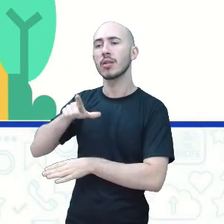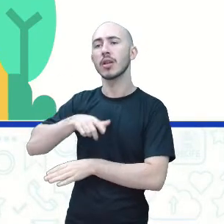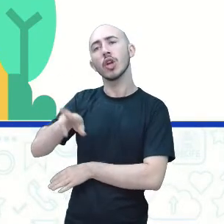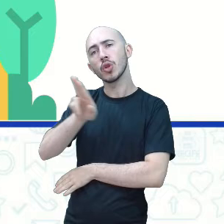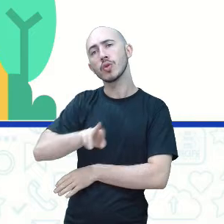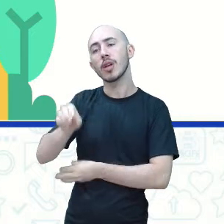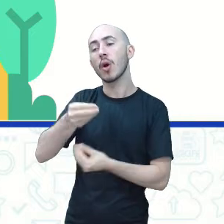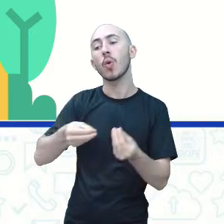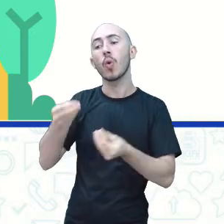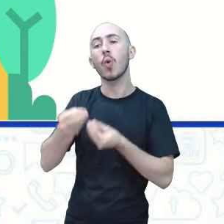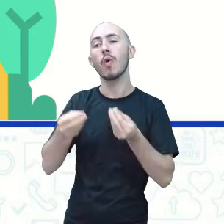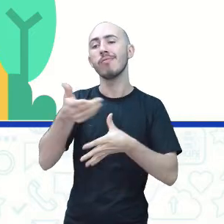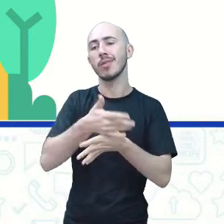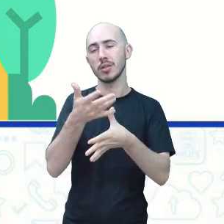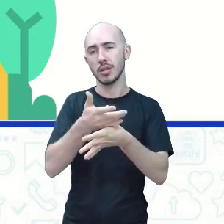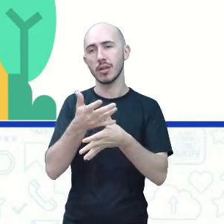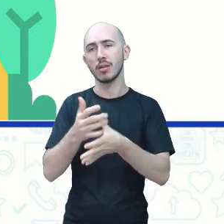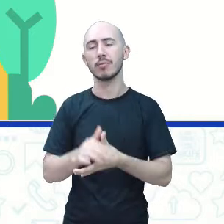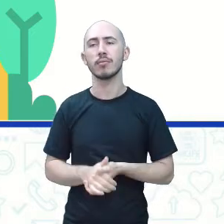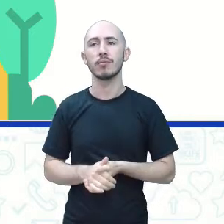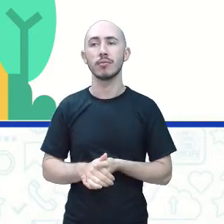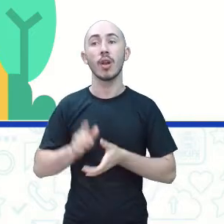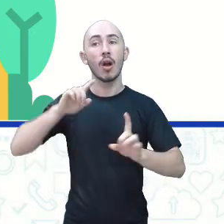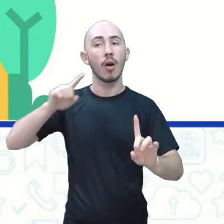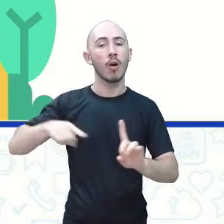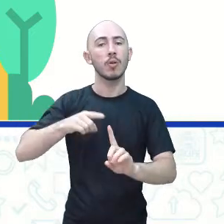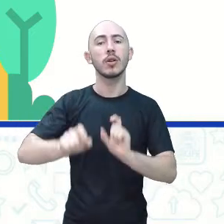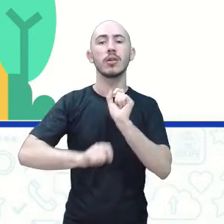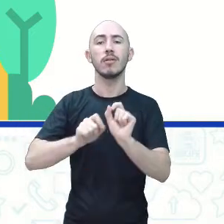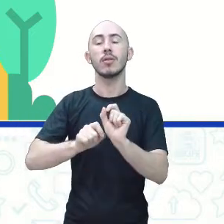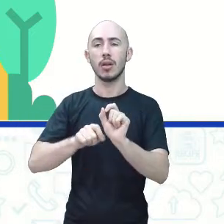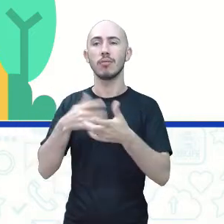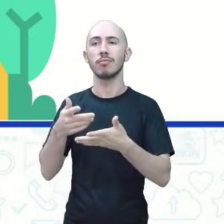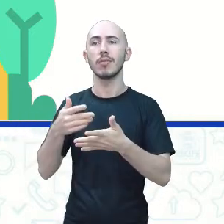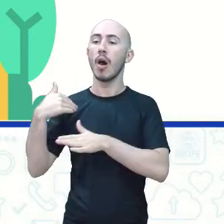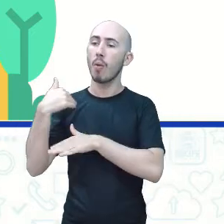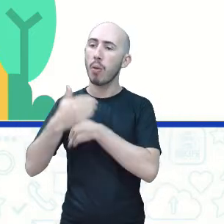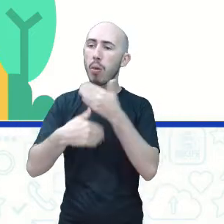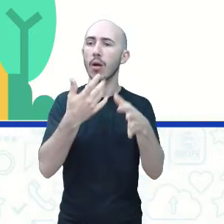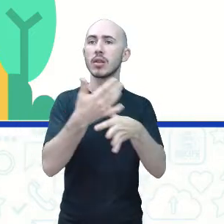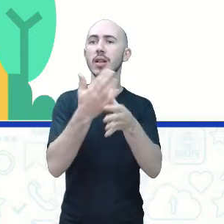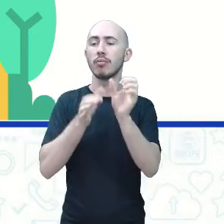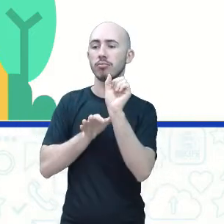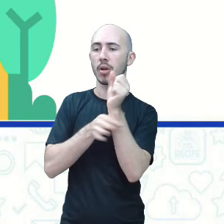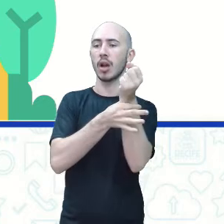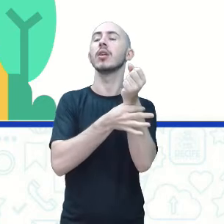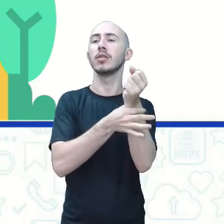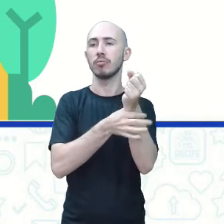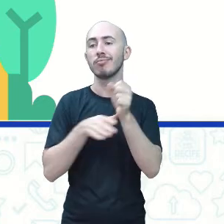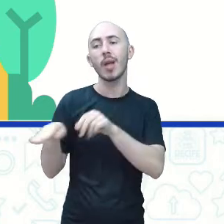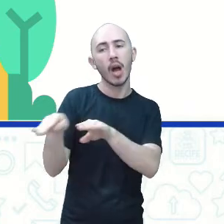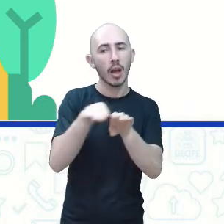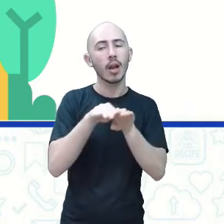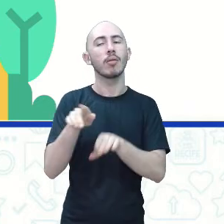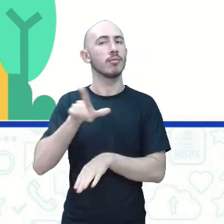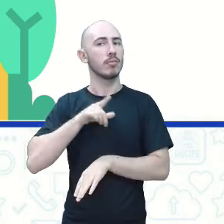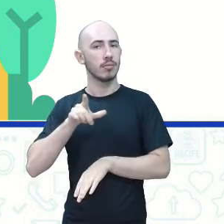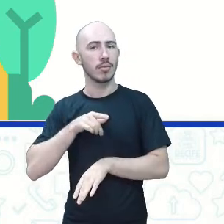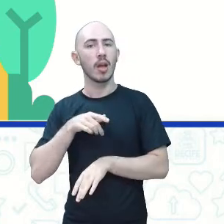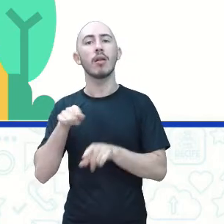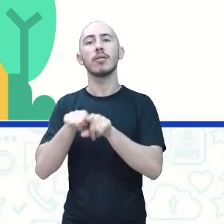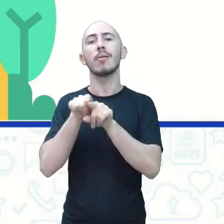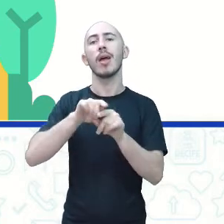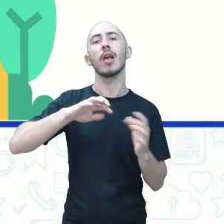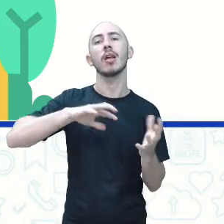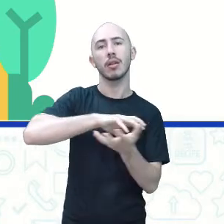urbano, certo? Com o objetivo maior de garantir o desenvolvimento da cidade de forma equilibrada e